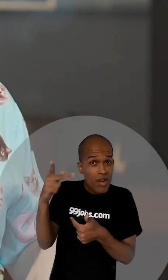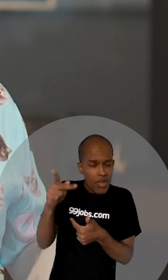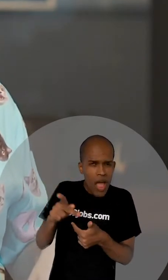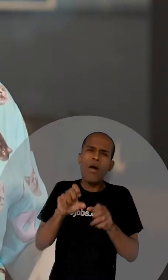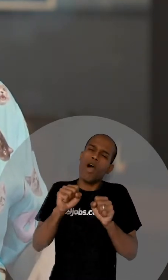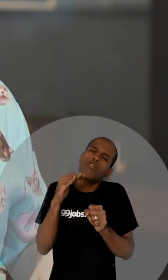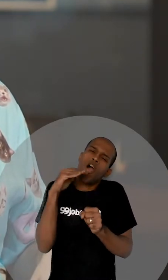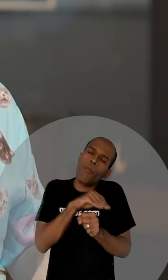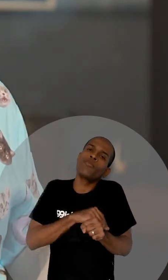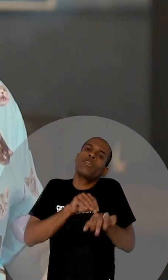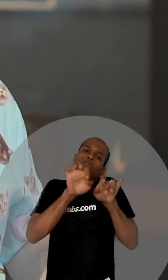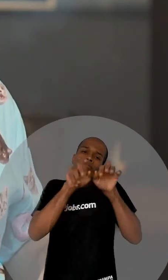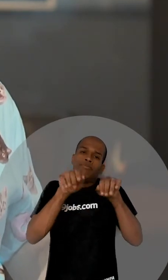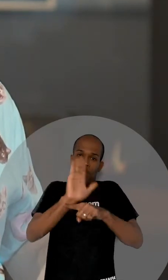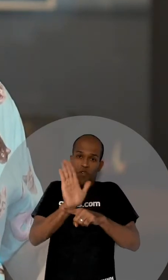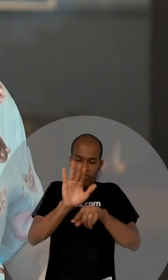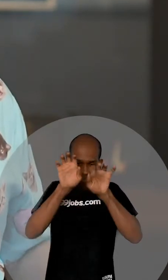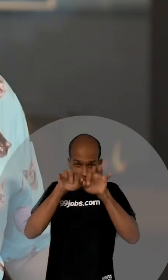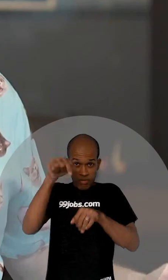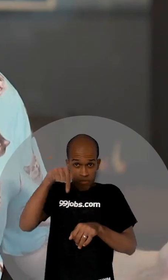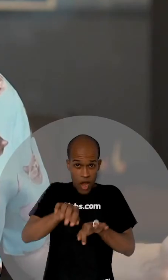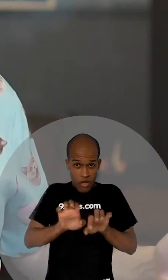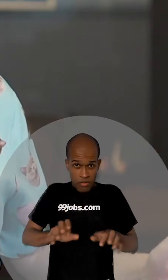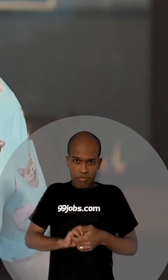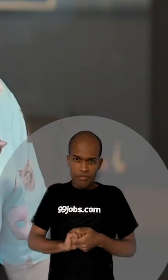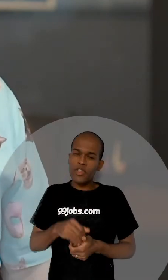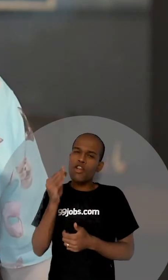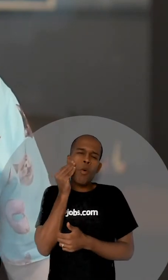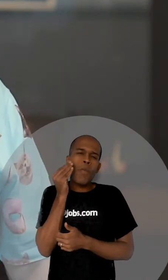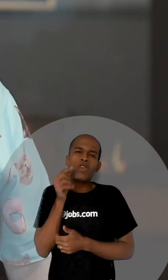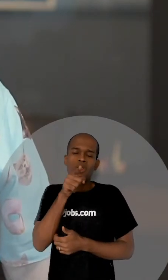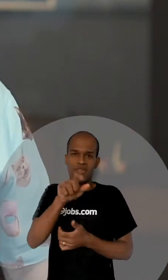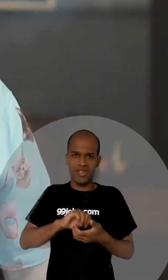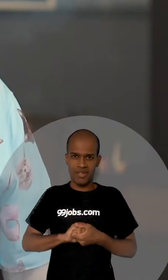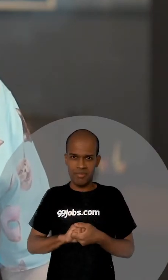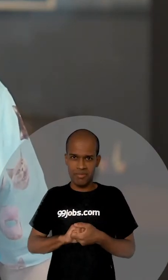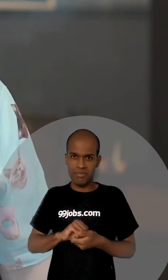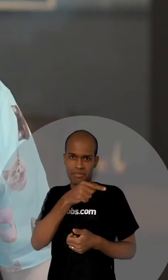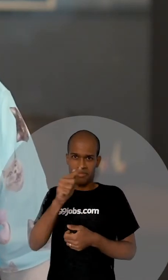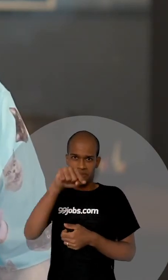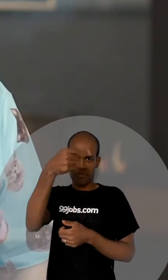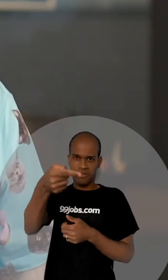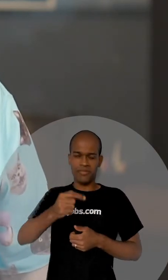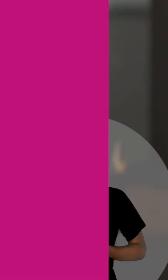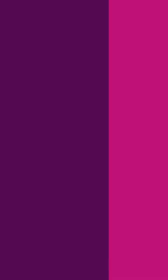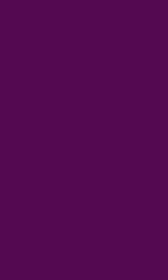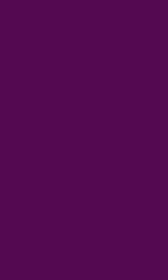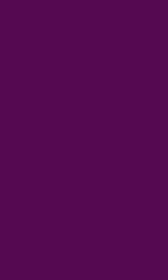obviamente, coloque aqui nos comentários. Um beijão no coração e até semana que vem.